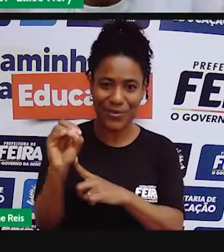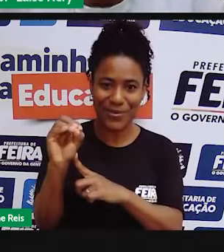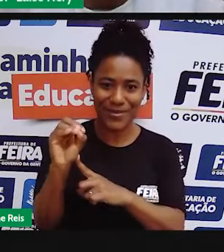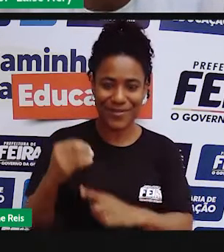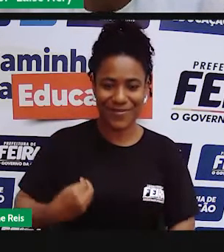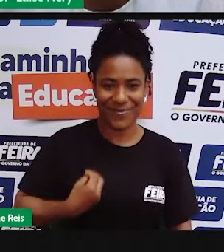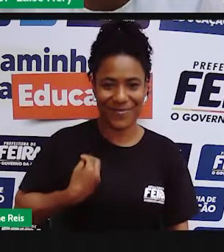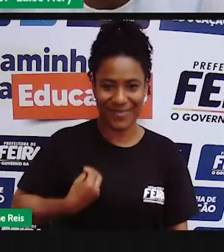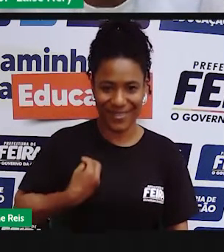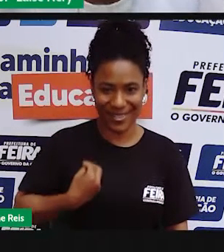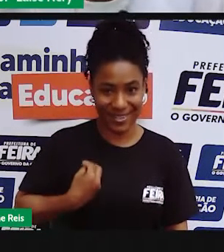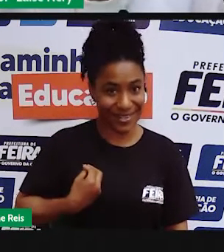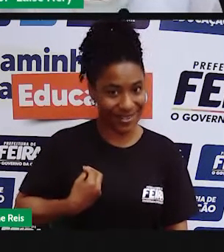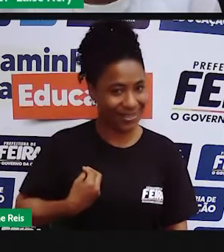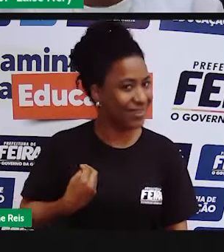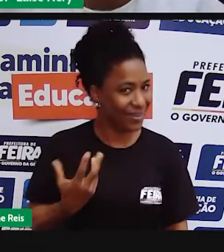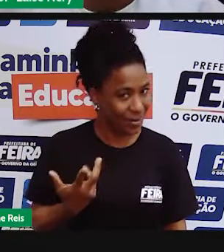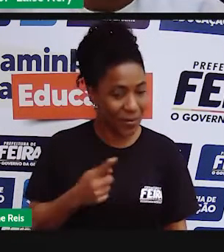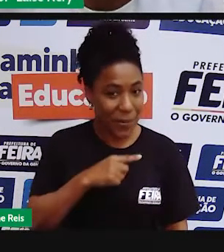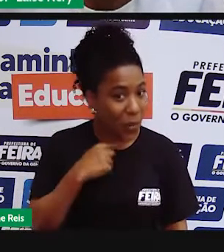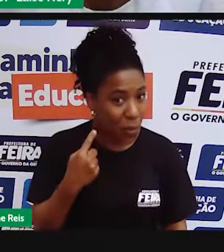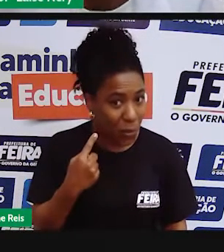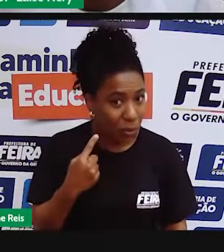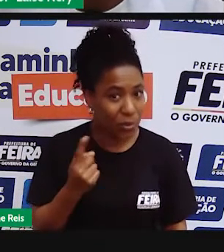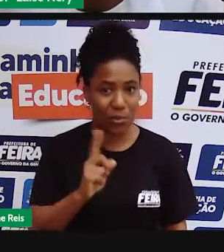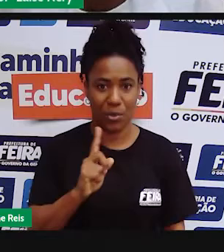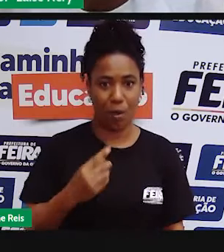vida. Não vamos falar de organismos mortos.